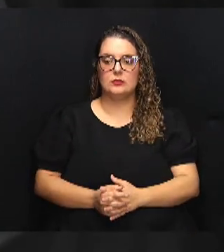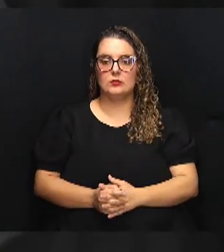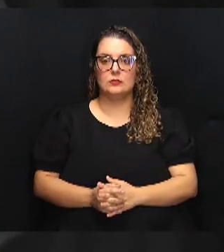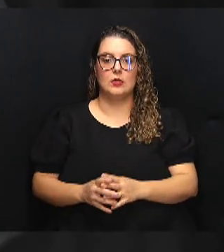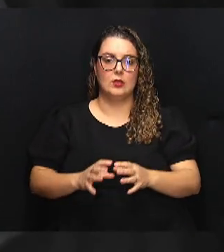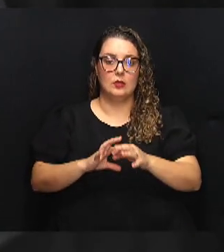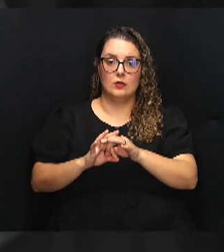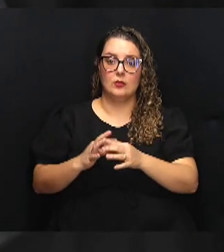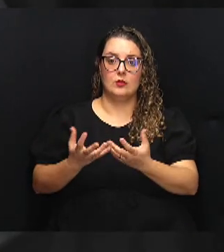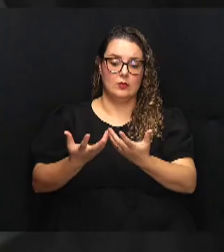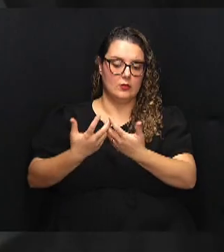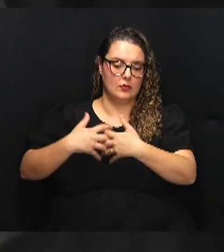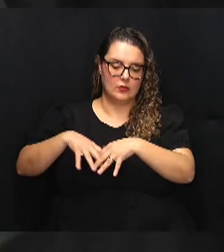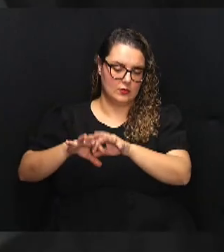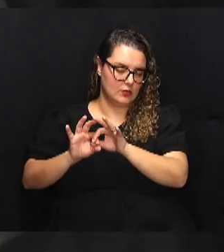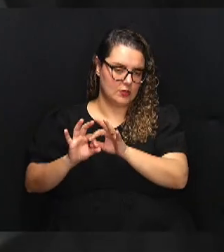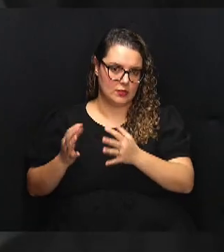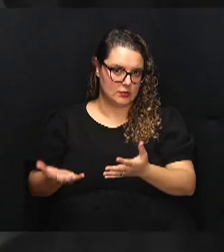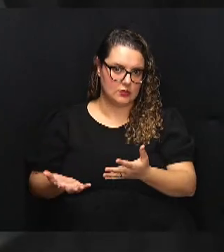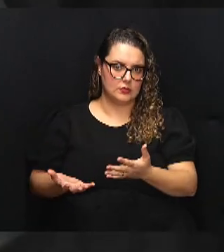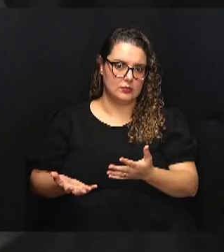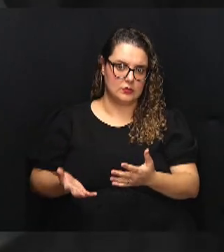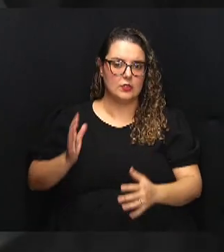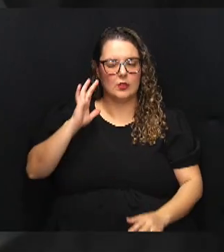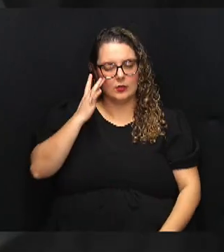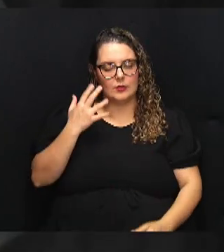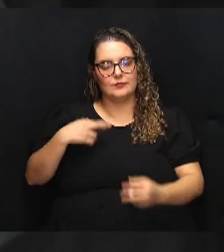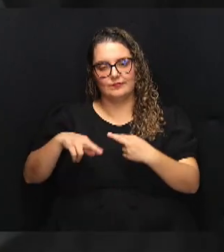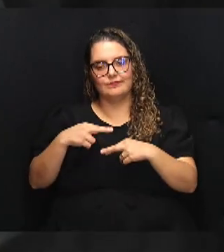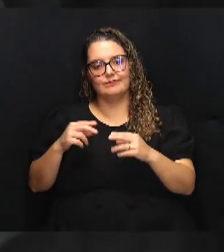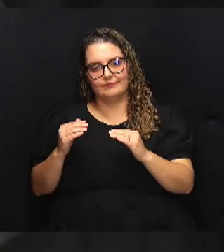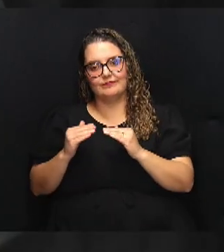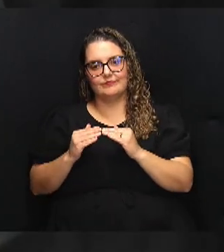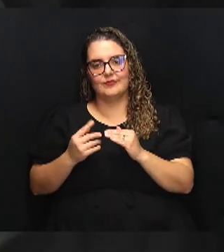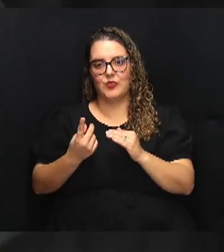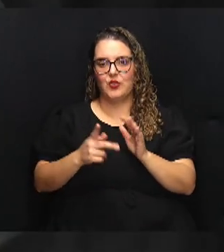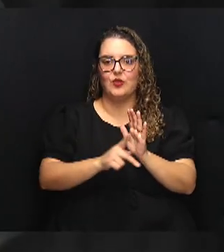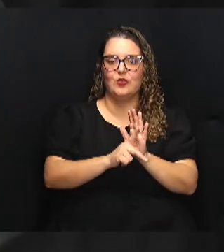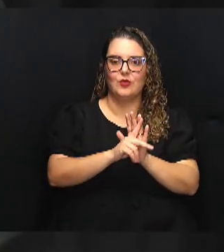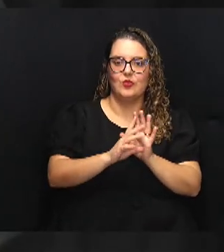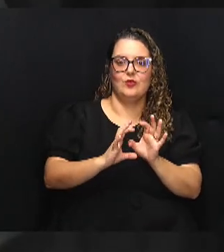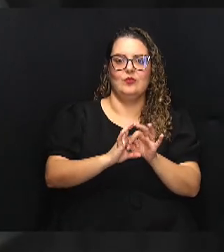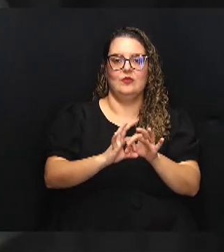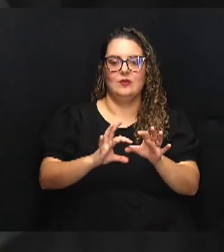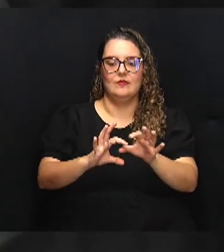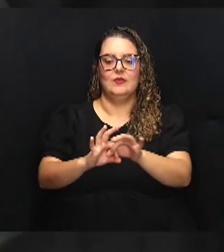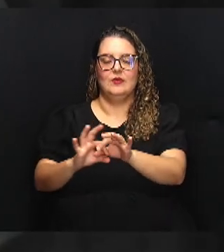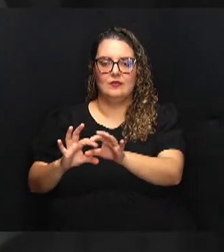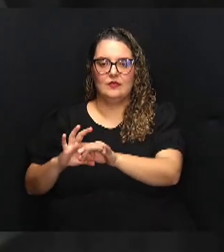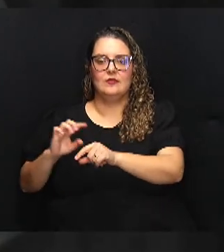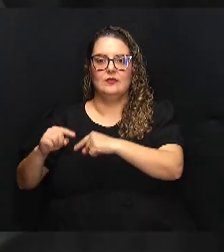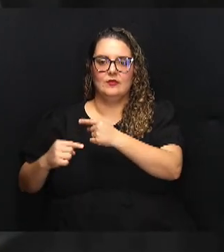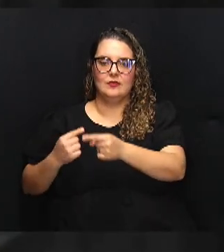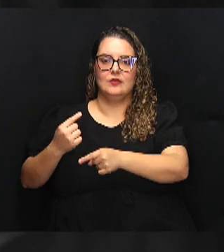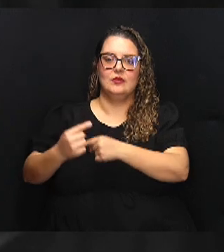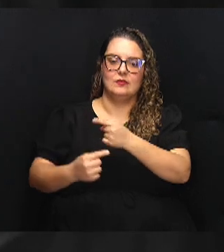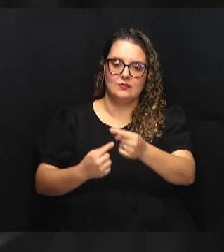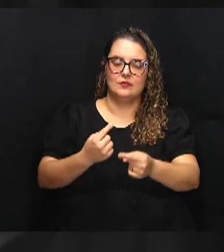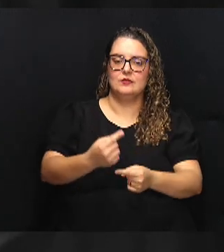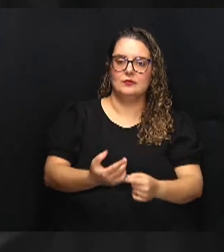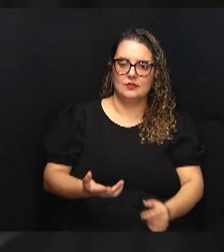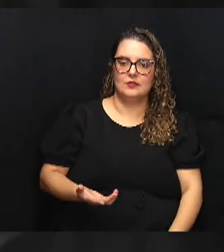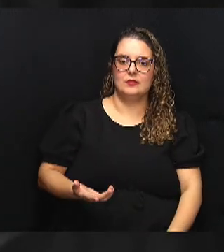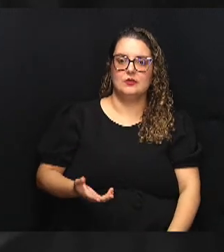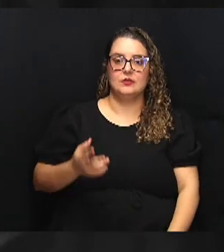União, fraternidade. Então, eu acho que tem tudo a ver, né? Você viu, um projeto vai linkando com o outro, que vai linkando com o outro,